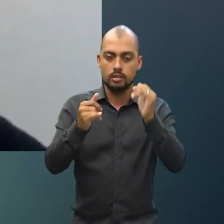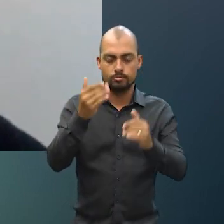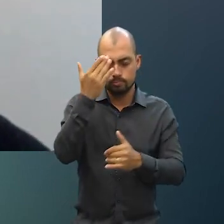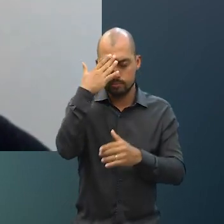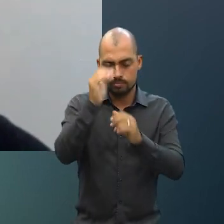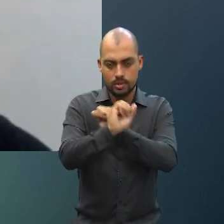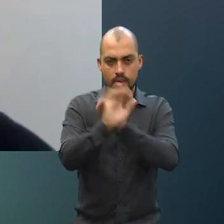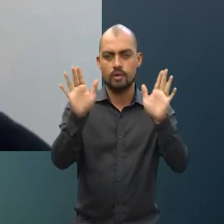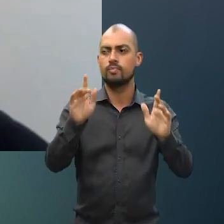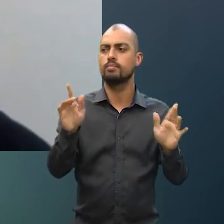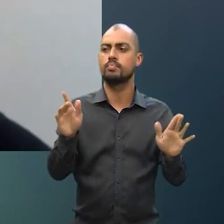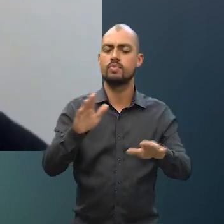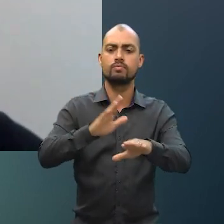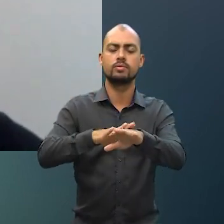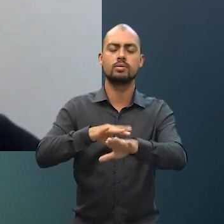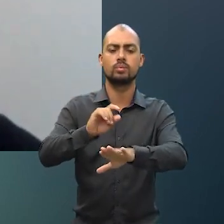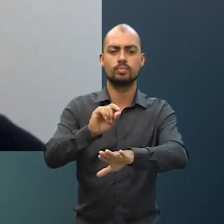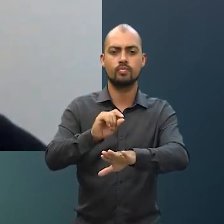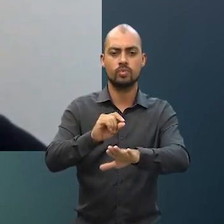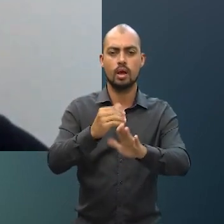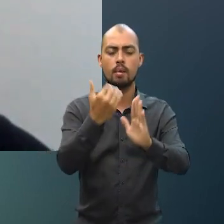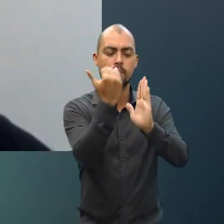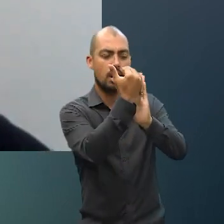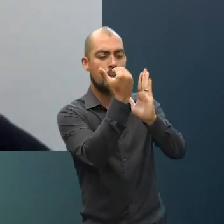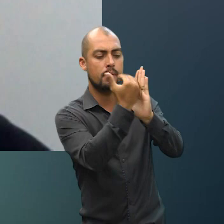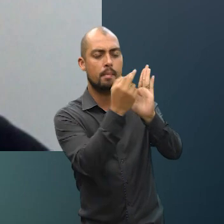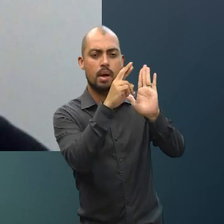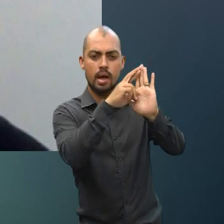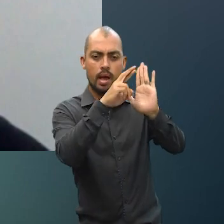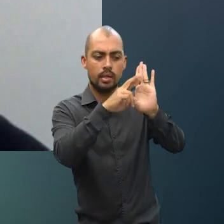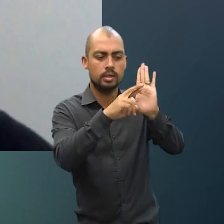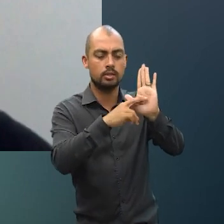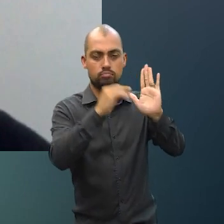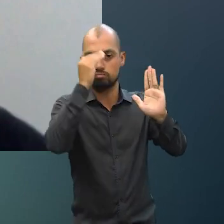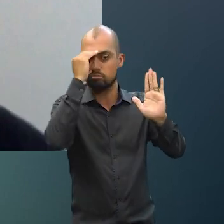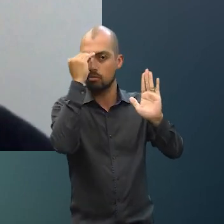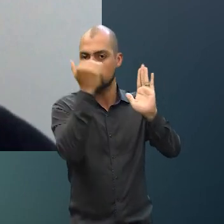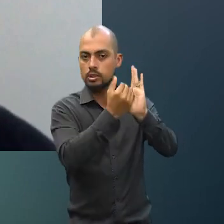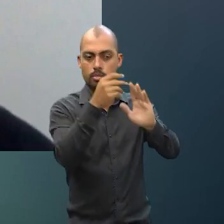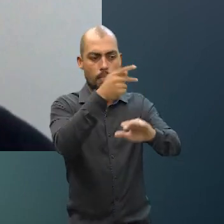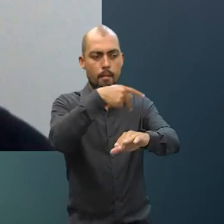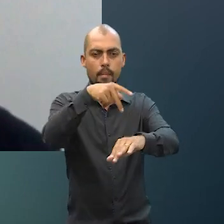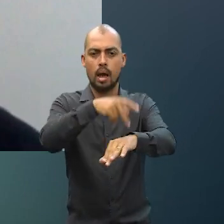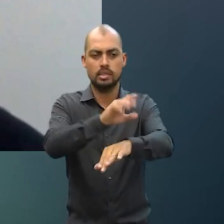pode ser feito, respeitando as regras de cada lugar, de cada país, né?